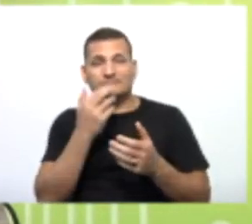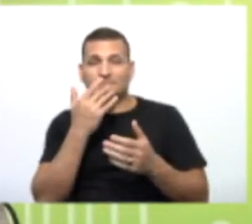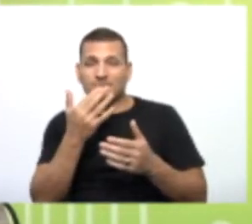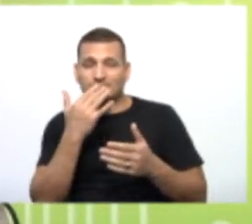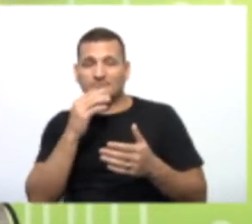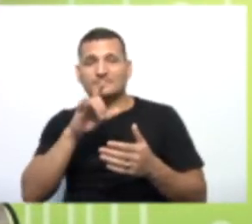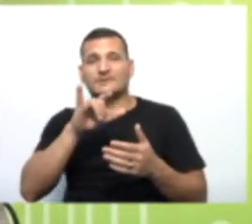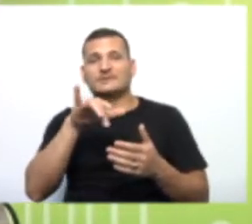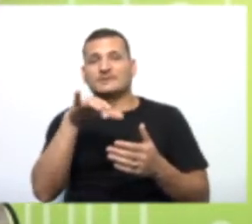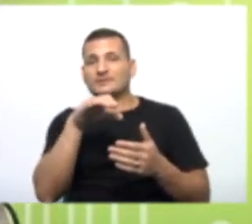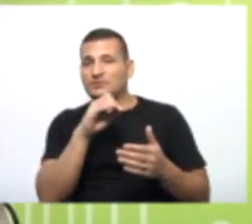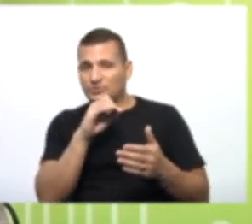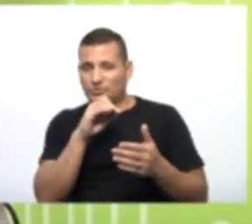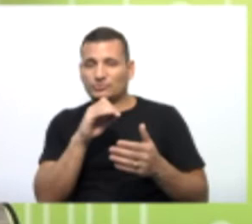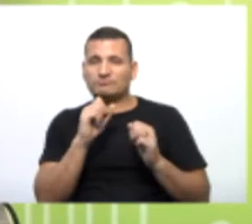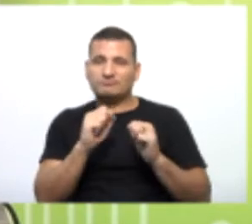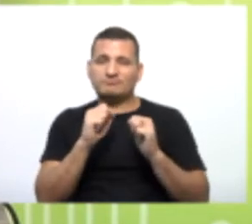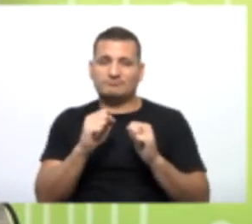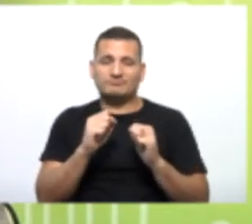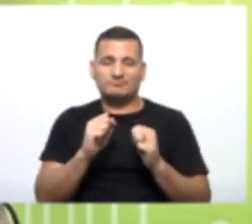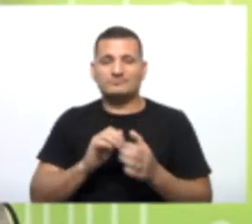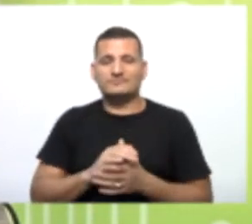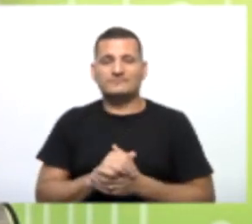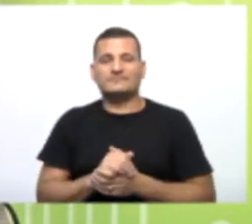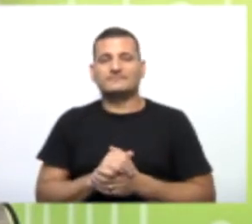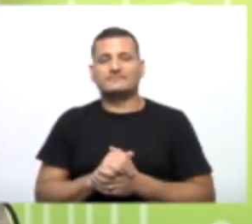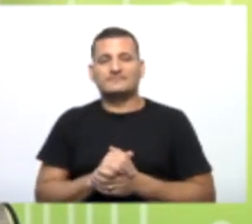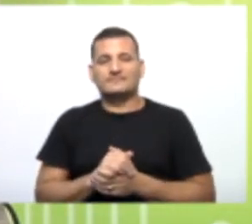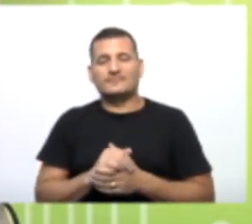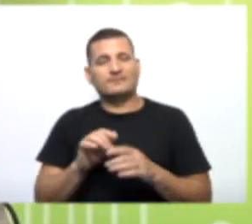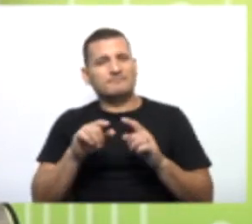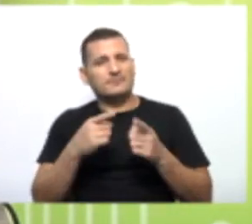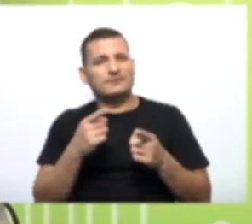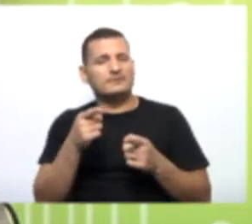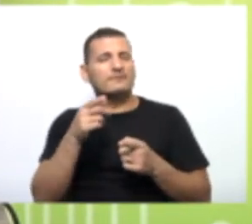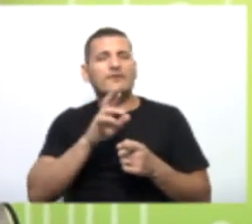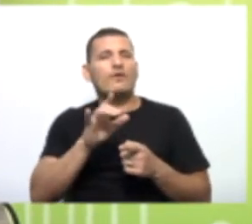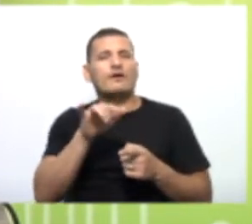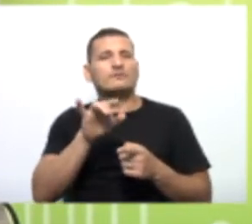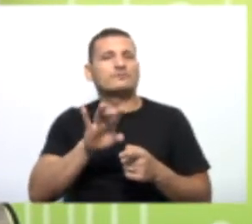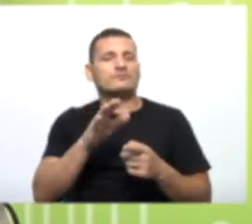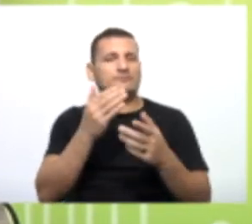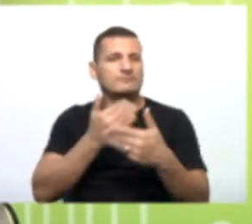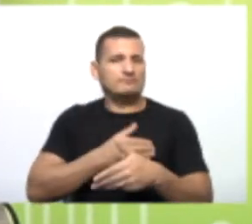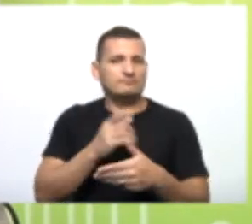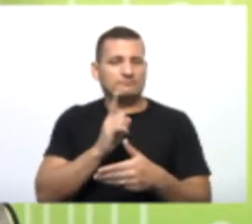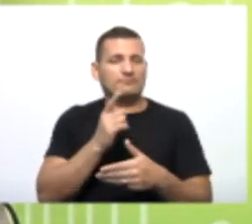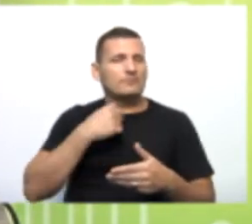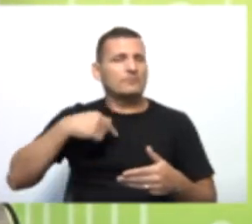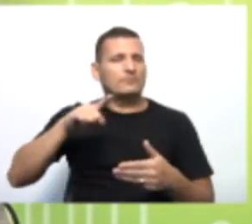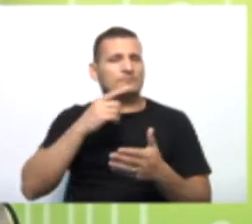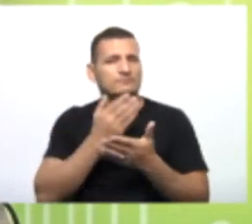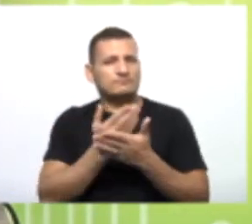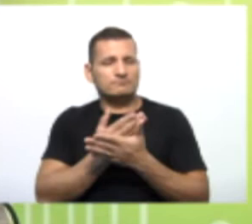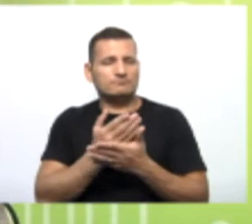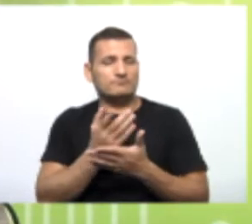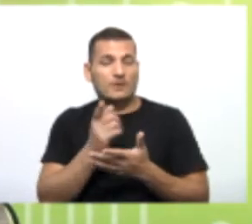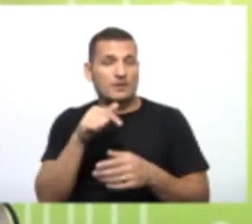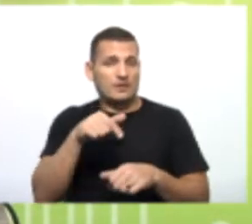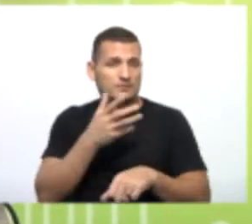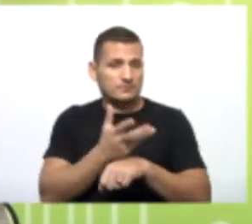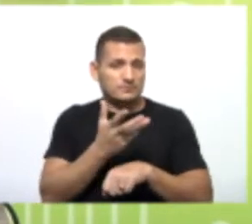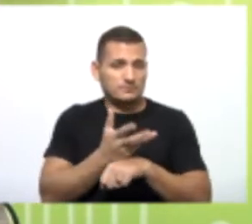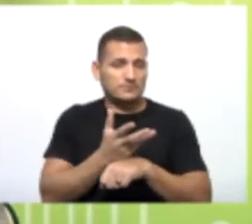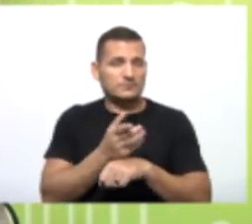dessas lixeiras, né? Dessas lixeiras aí, pode cair na prova sim, com certeza, mas não é só para cair na prova. A gente não estuda, e essa matéria em